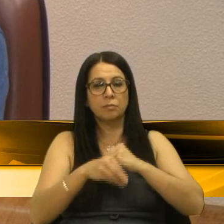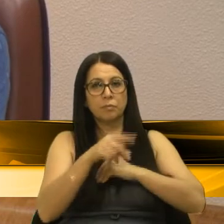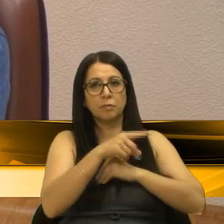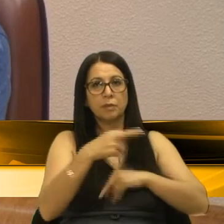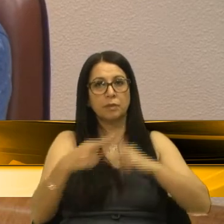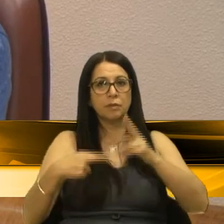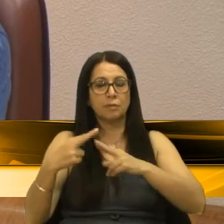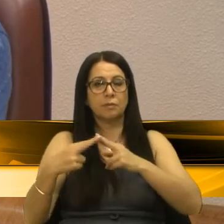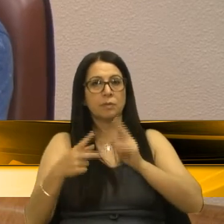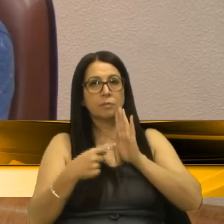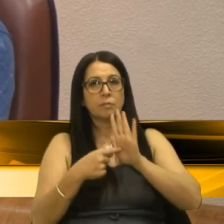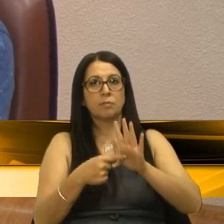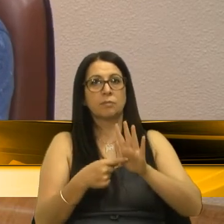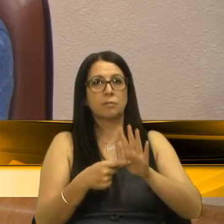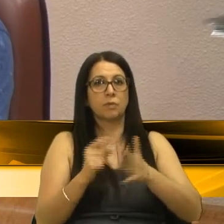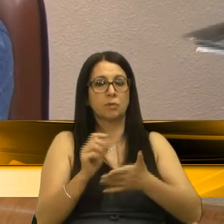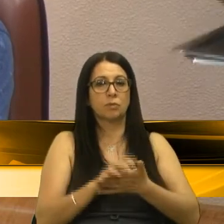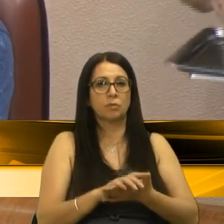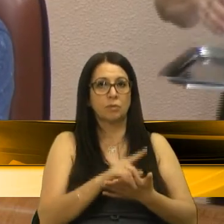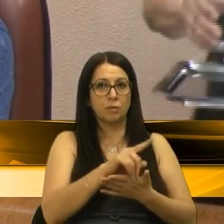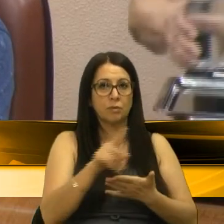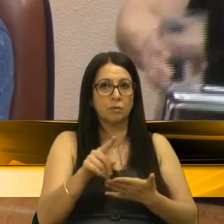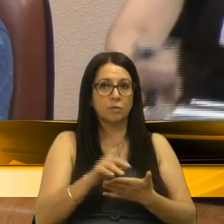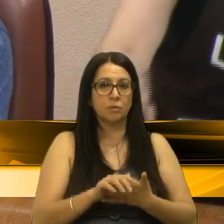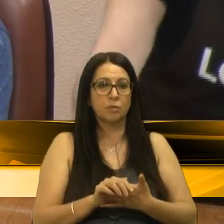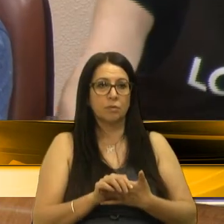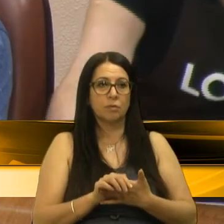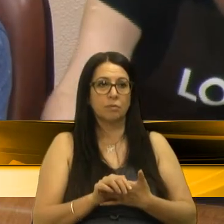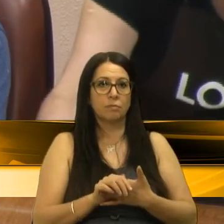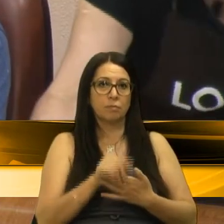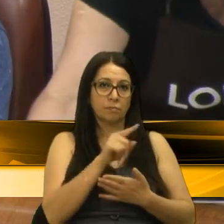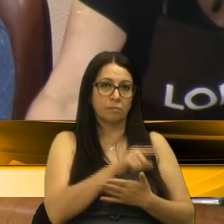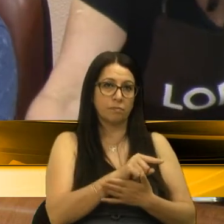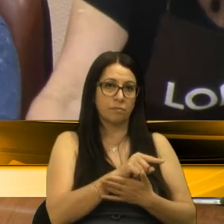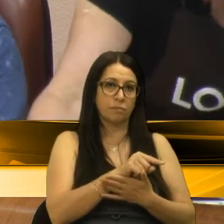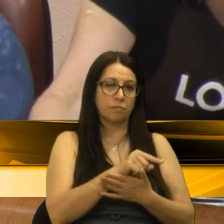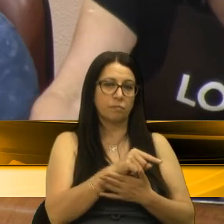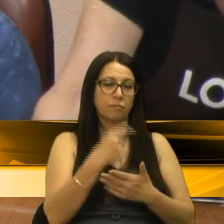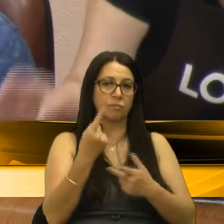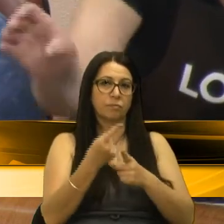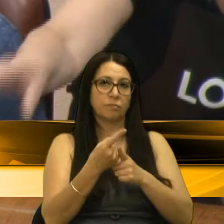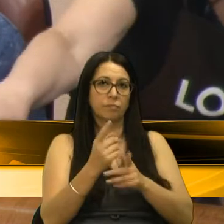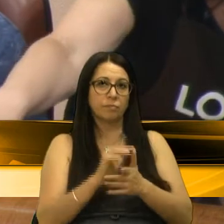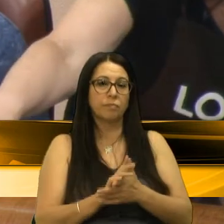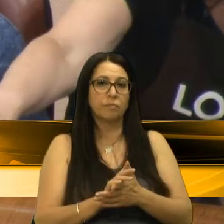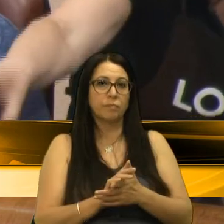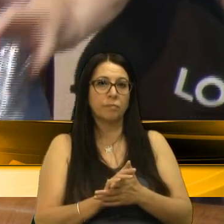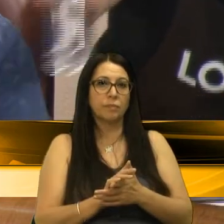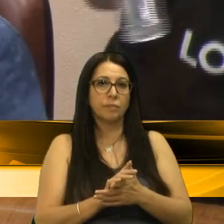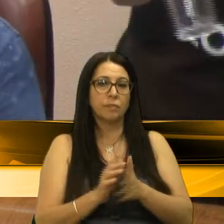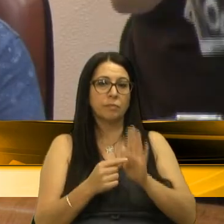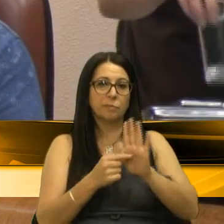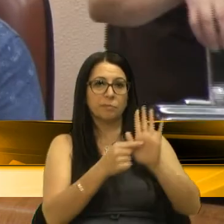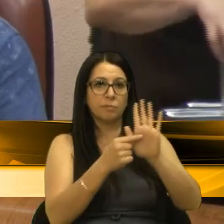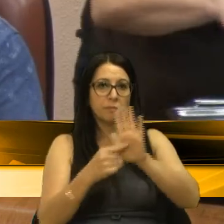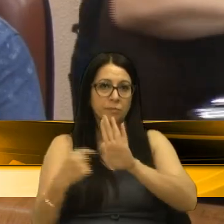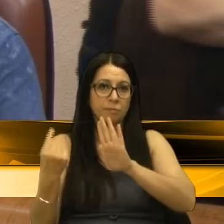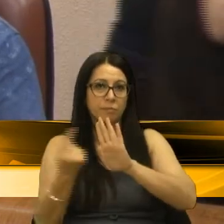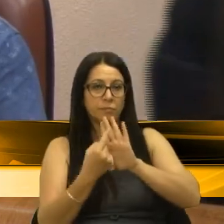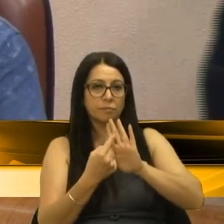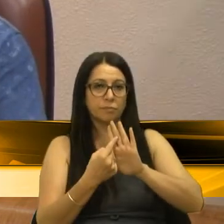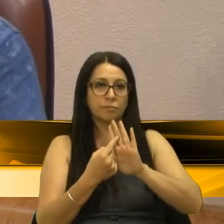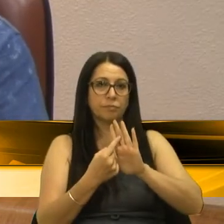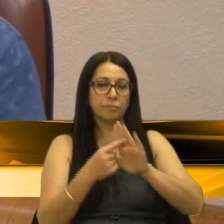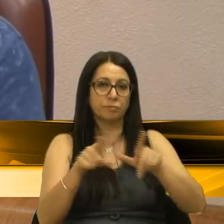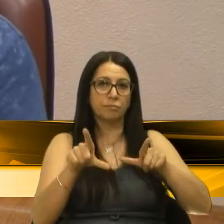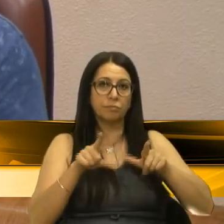ser apresentada a respectiva planta aceita pela municipalidade para essa finalidade. Inciso 4º, para a emissão do auto de